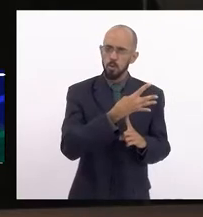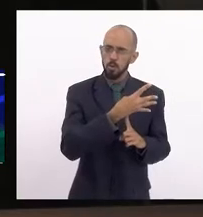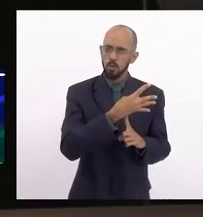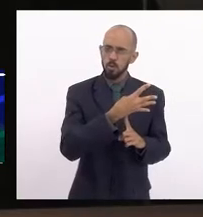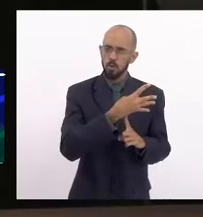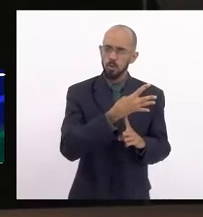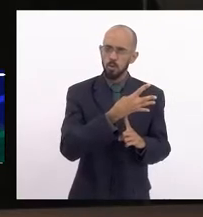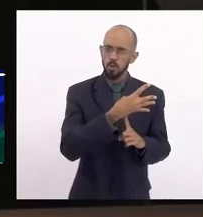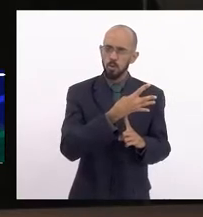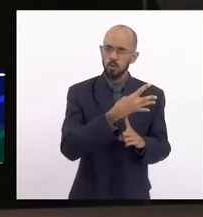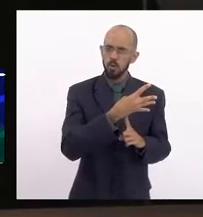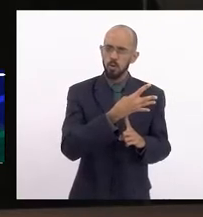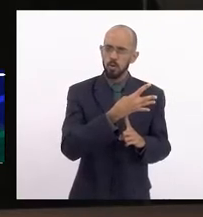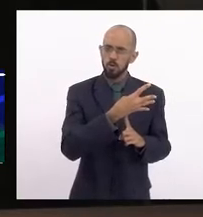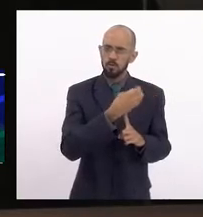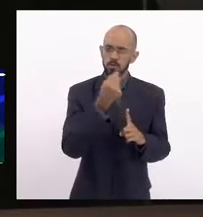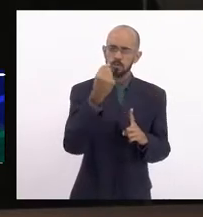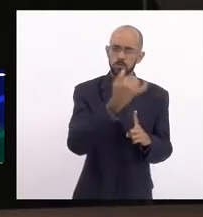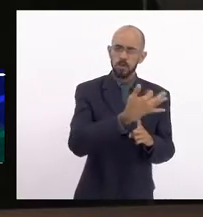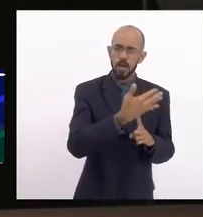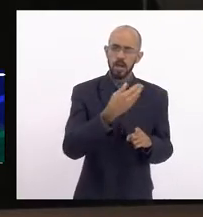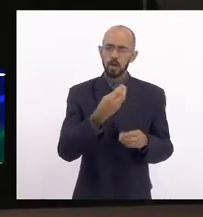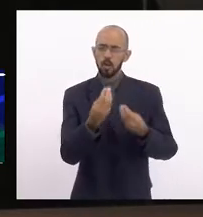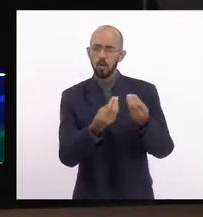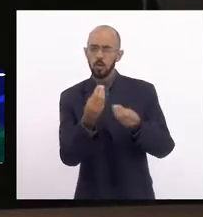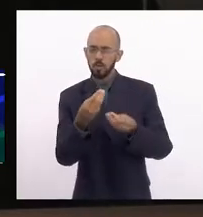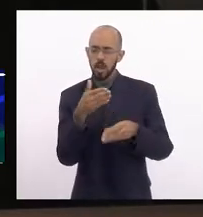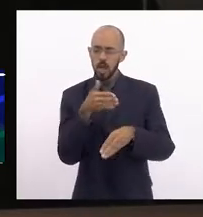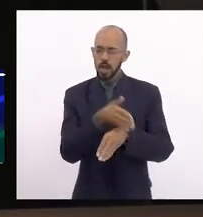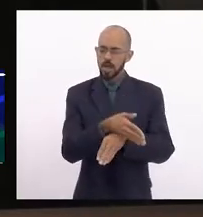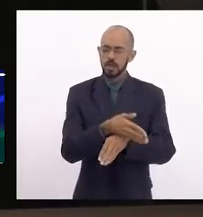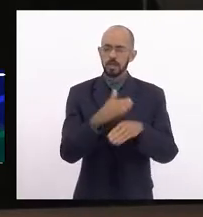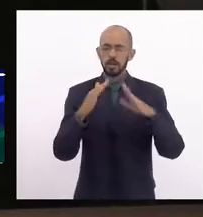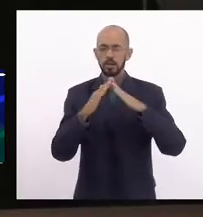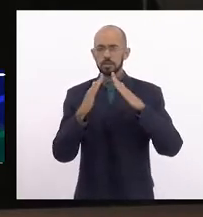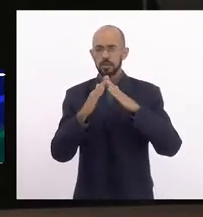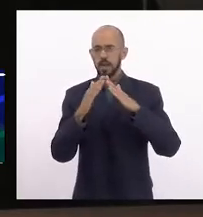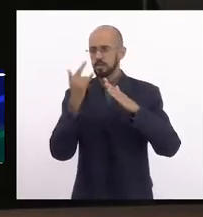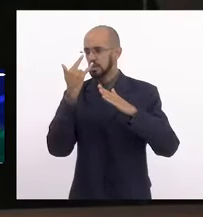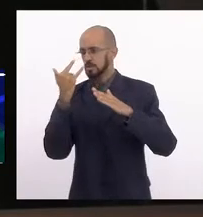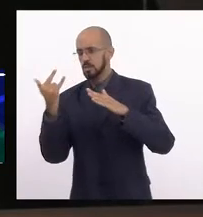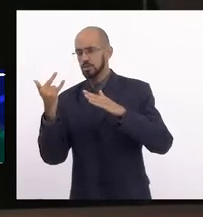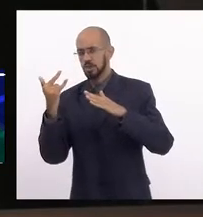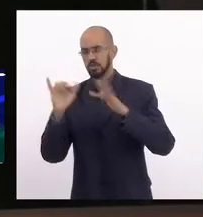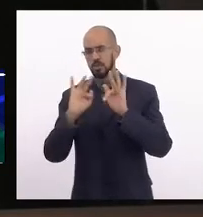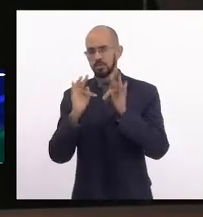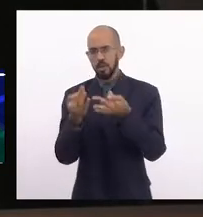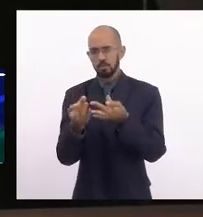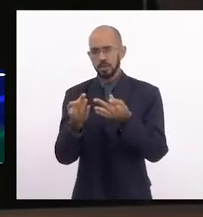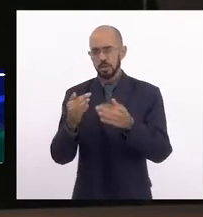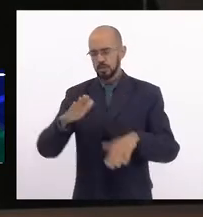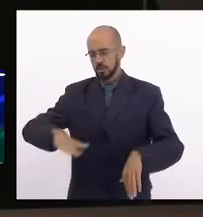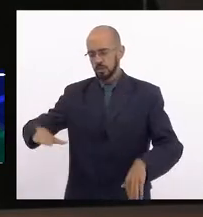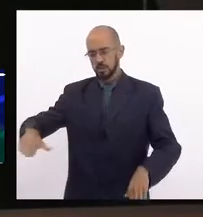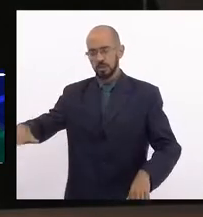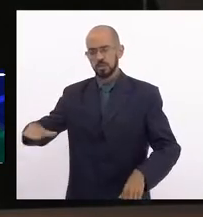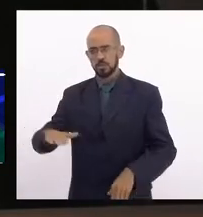e vamos falar como ela entra nas casas assediando as famílias as nossas crianças